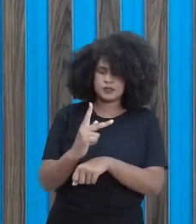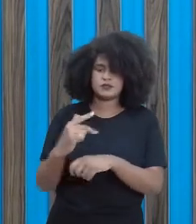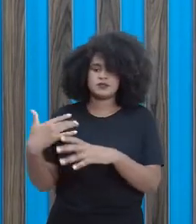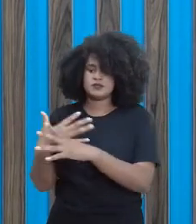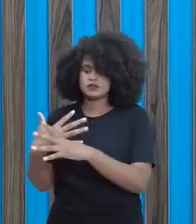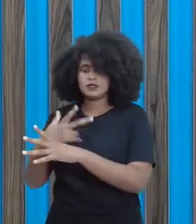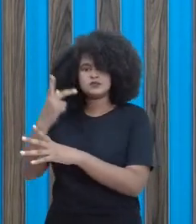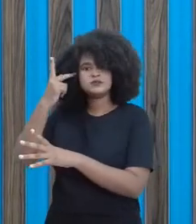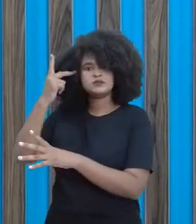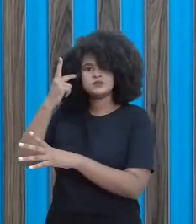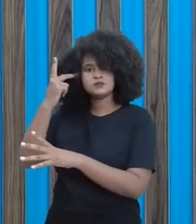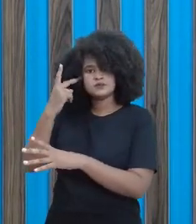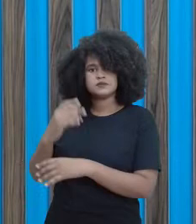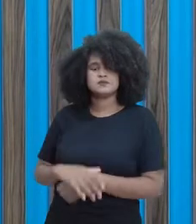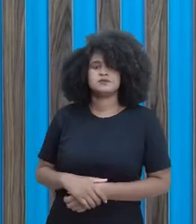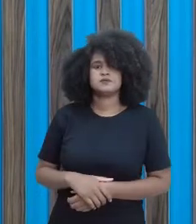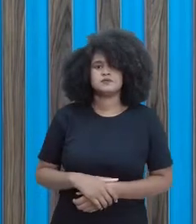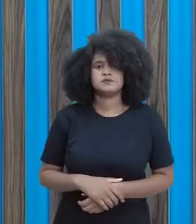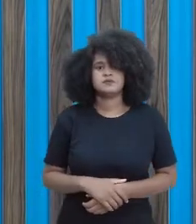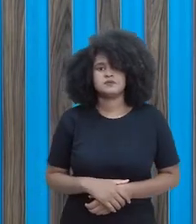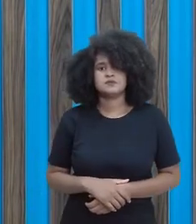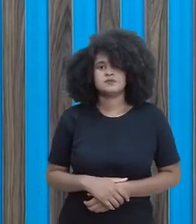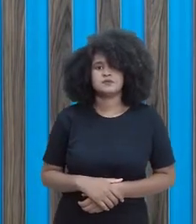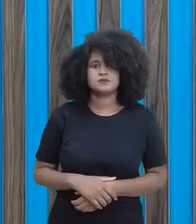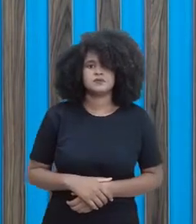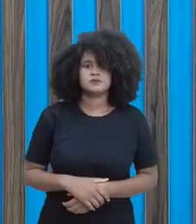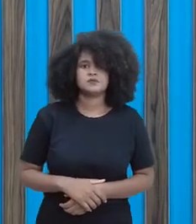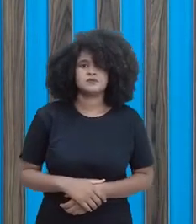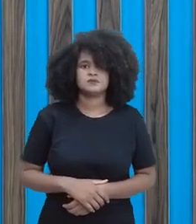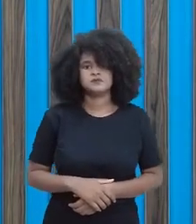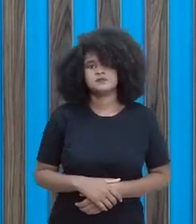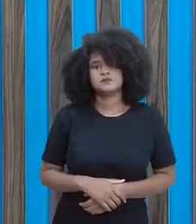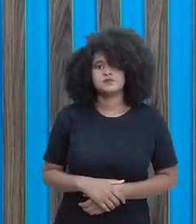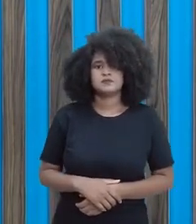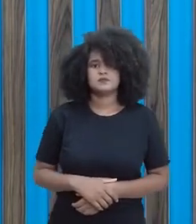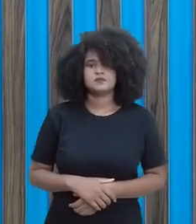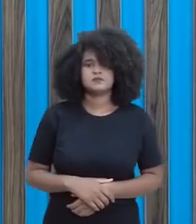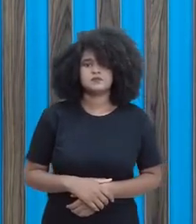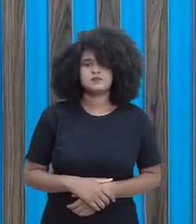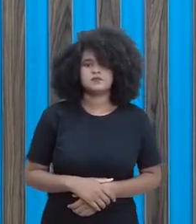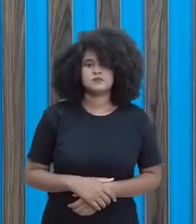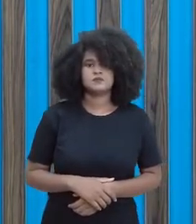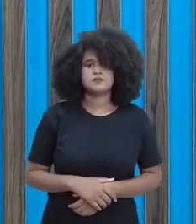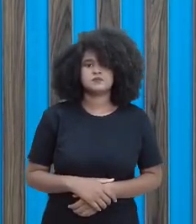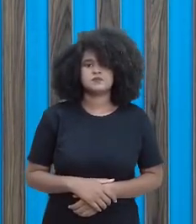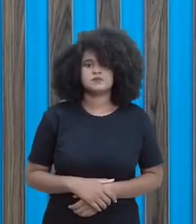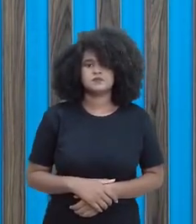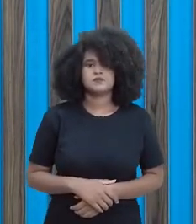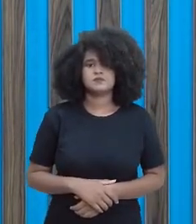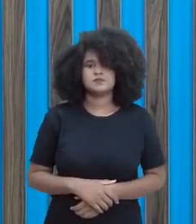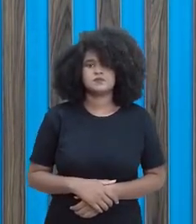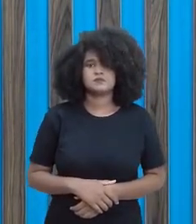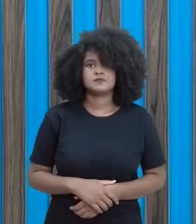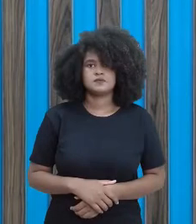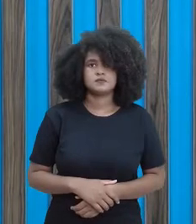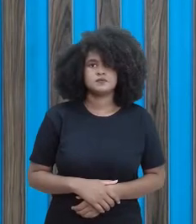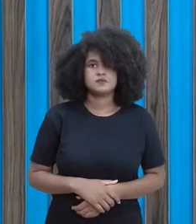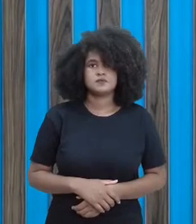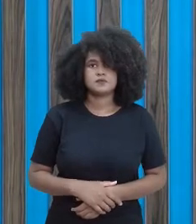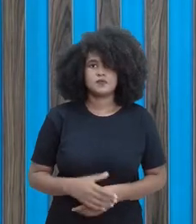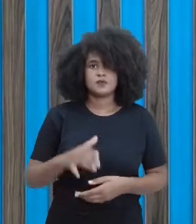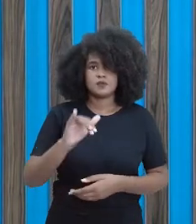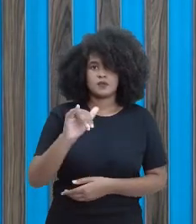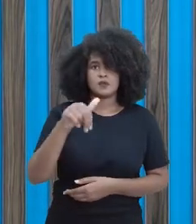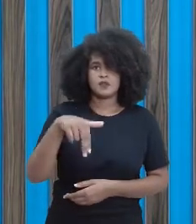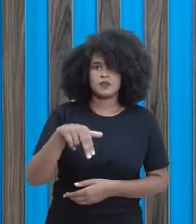por conta aqui da palavra por extenso. Luiz Erundina, invite é